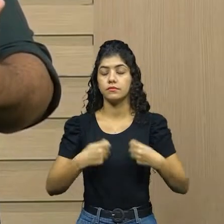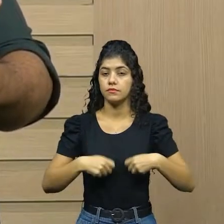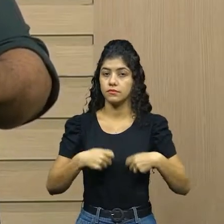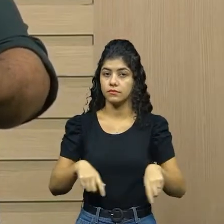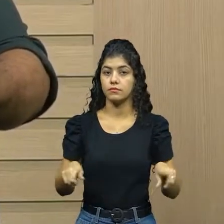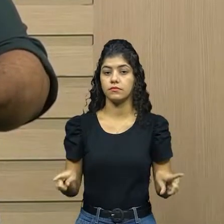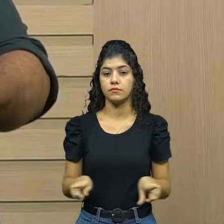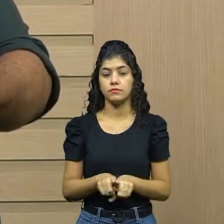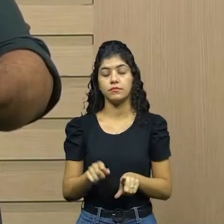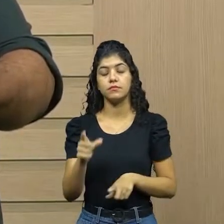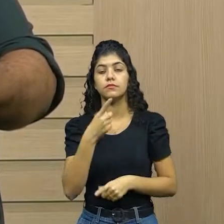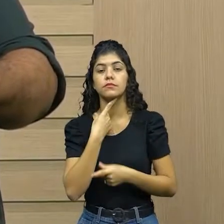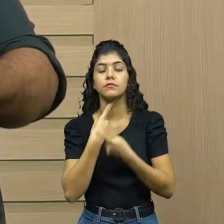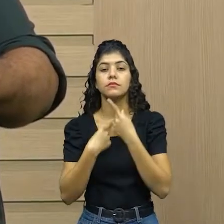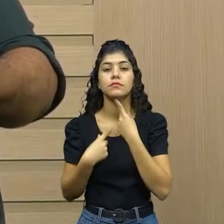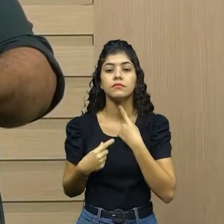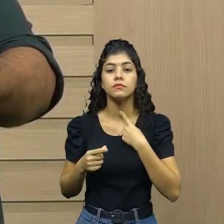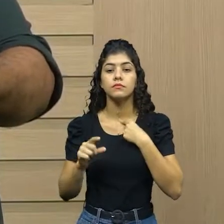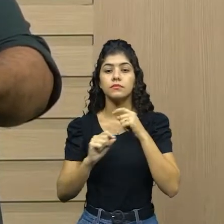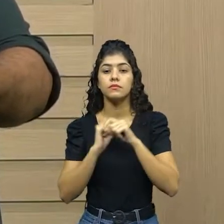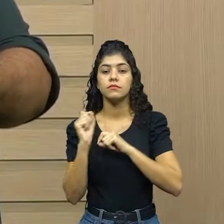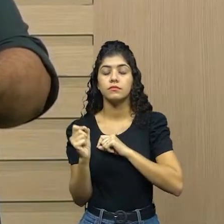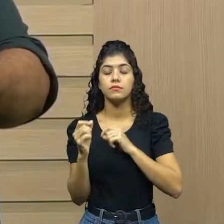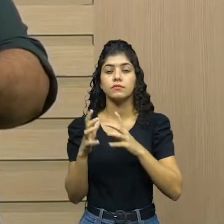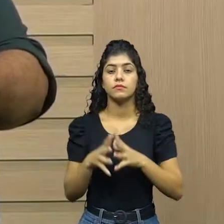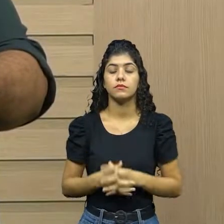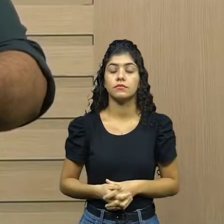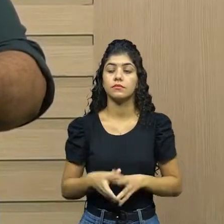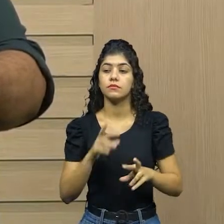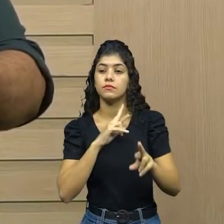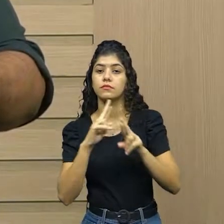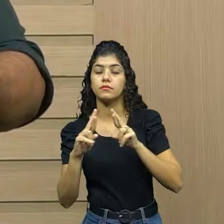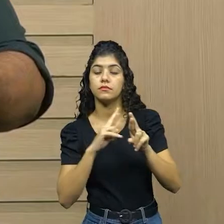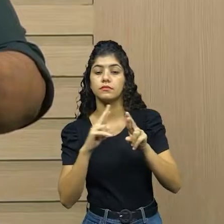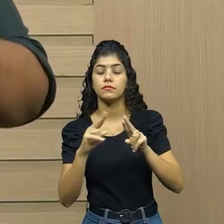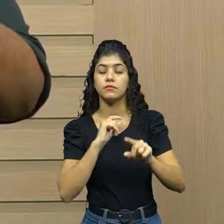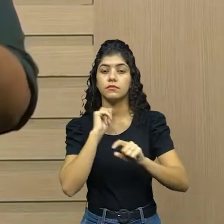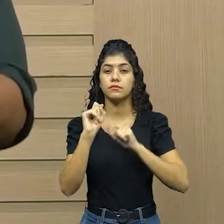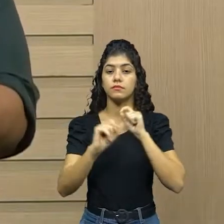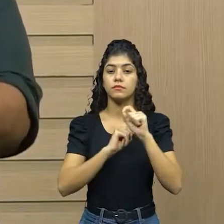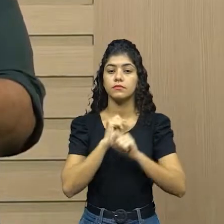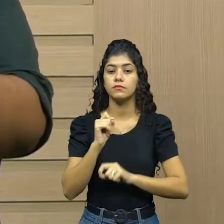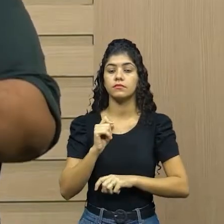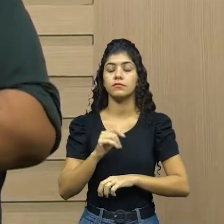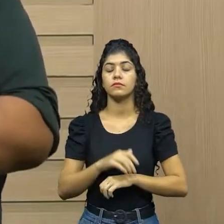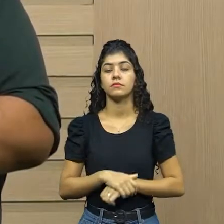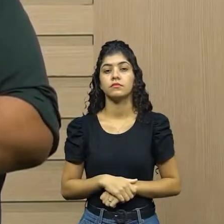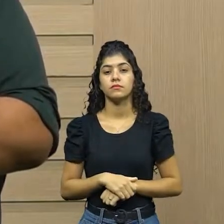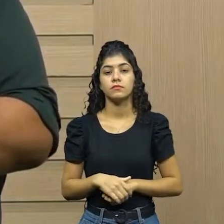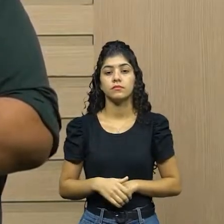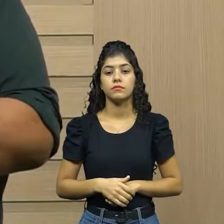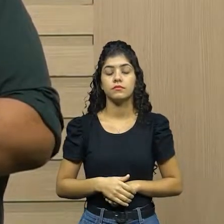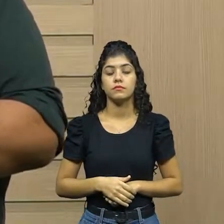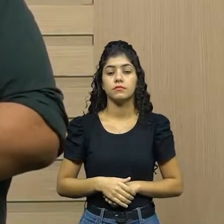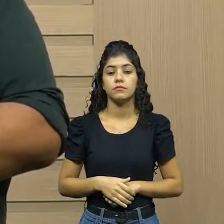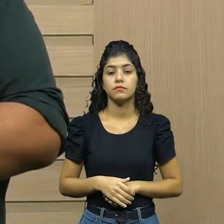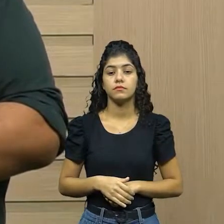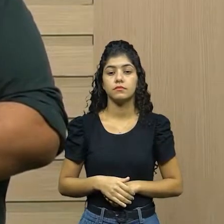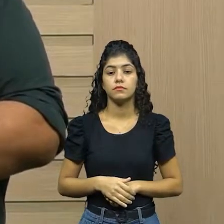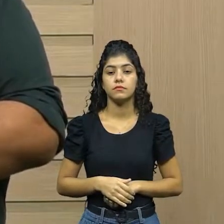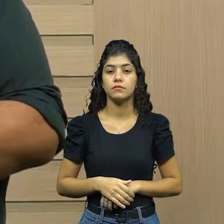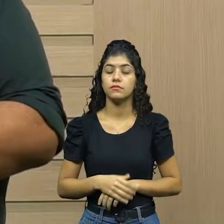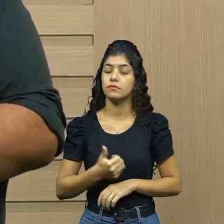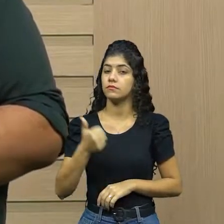necessidade. Mas o desejo, ela vai exatamente com relação ao desconforto, com relação